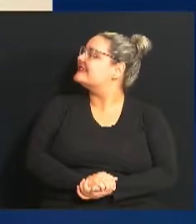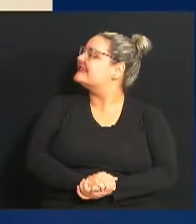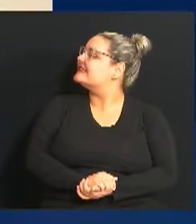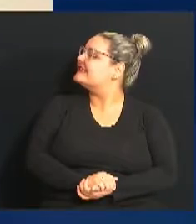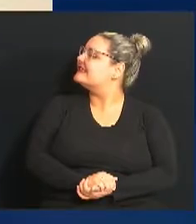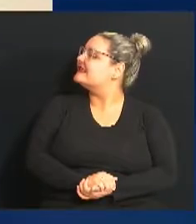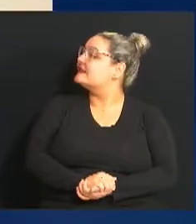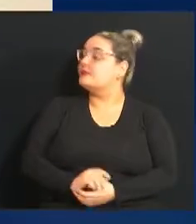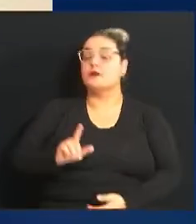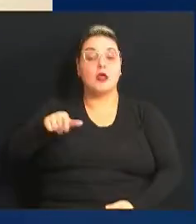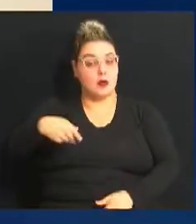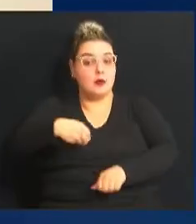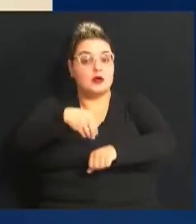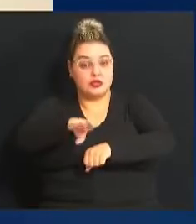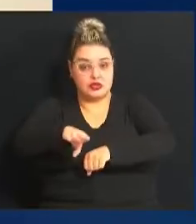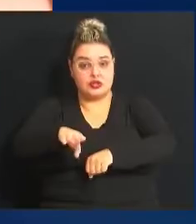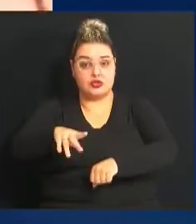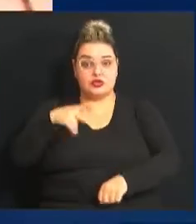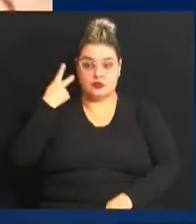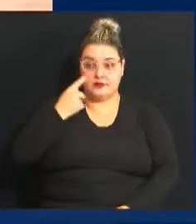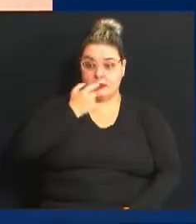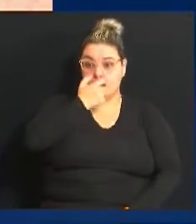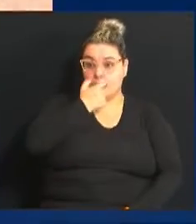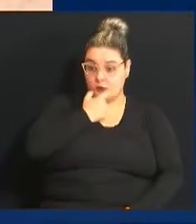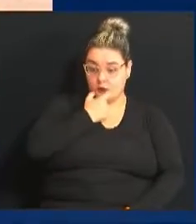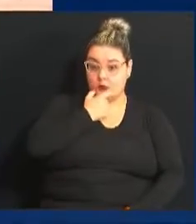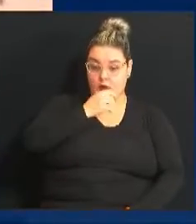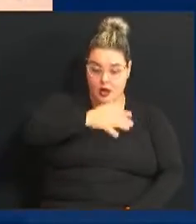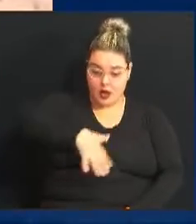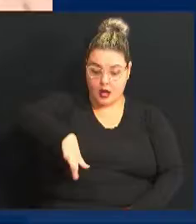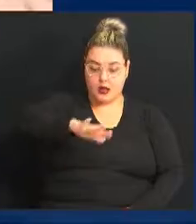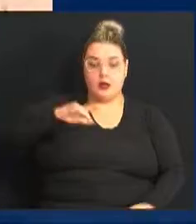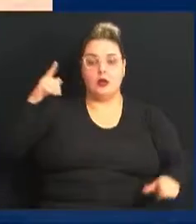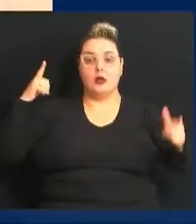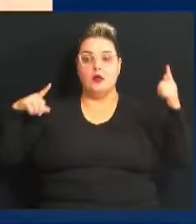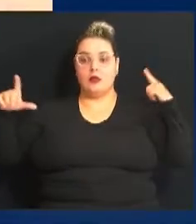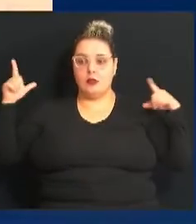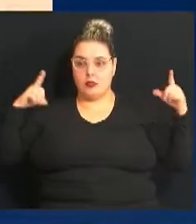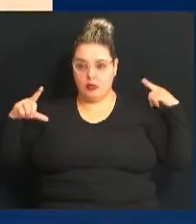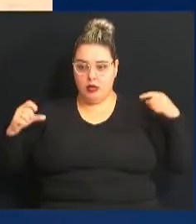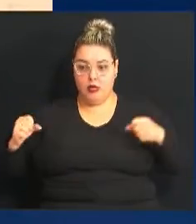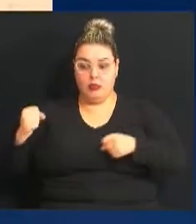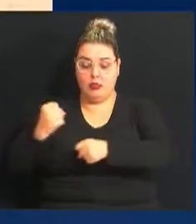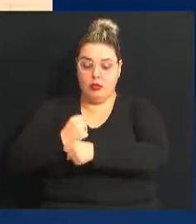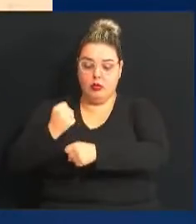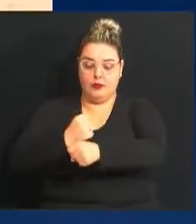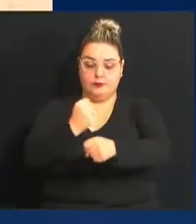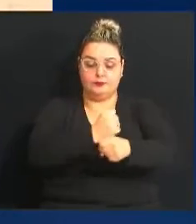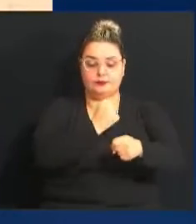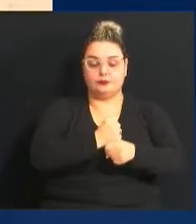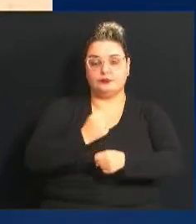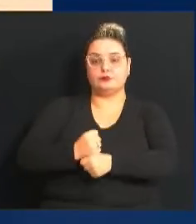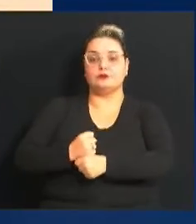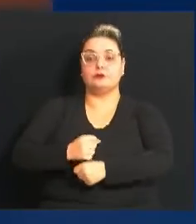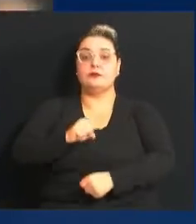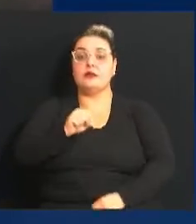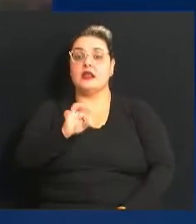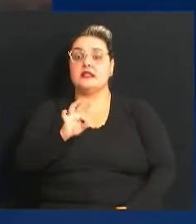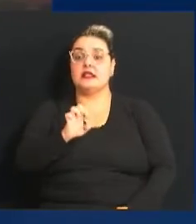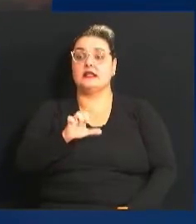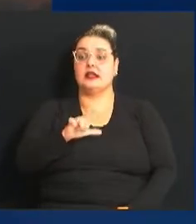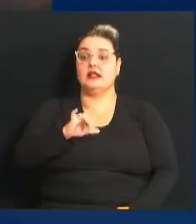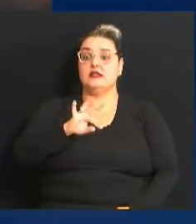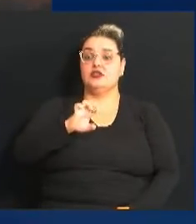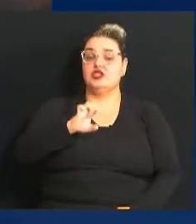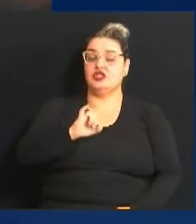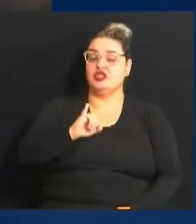Após indicação do vereador Marrom Cunha, a área de lazer está sendo revitalizada no bairro Satélite Íris 2.